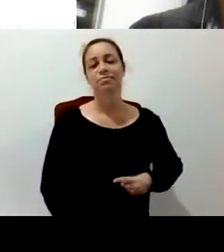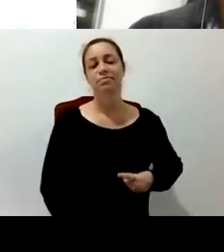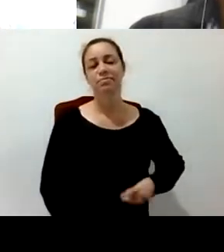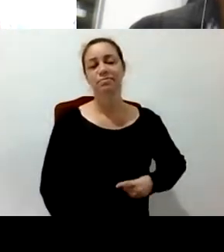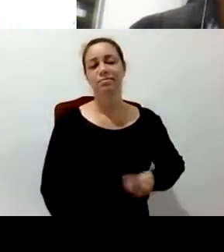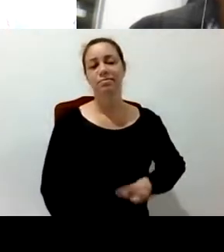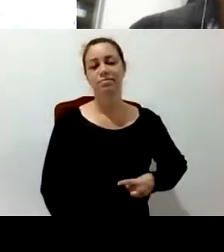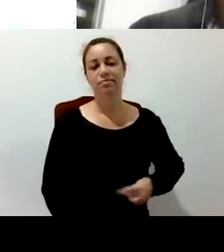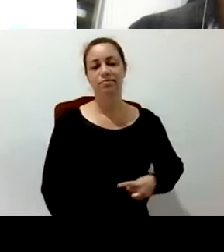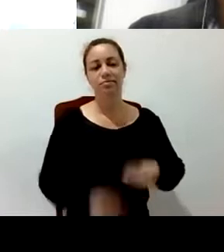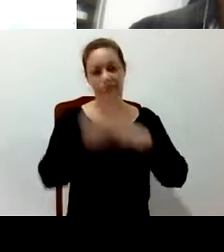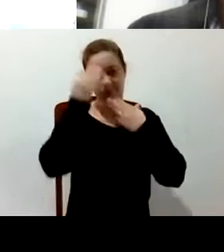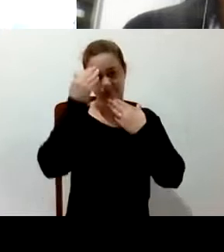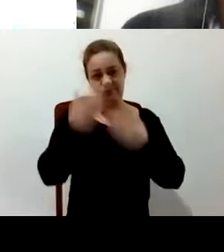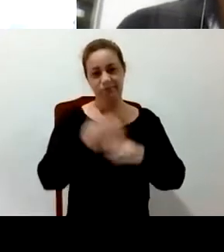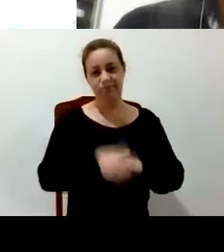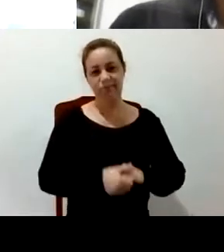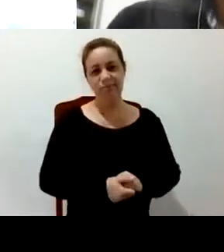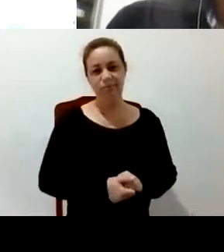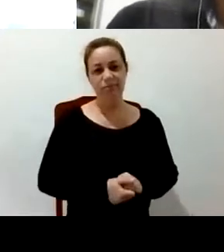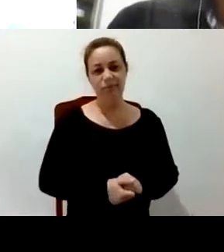bem, obrigado aí